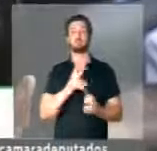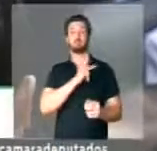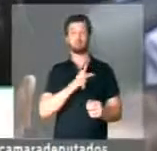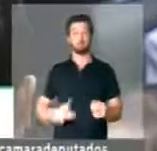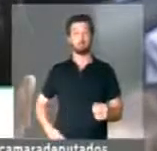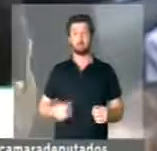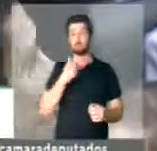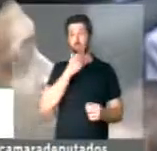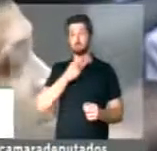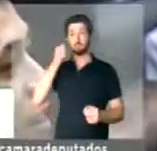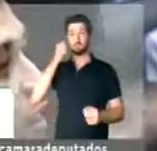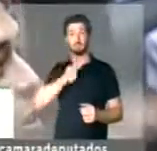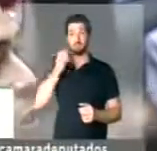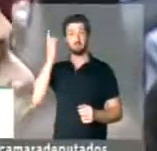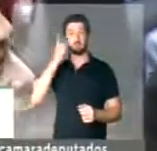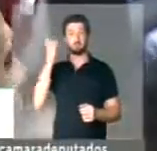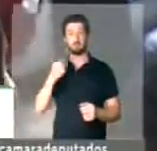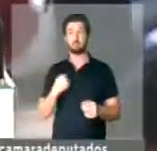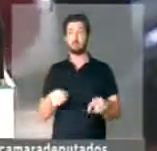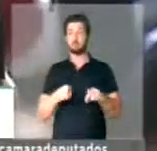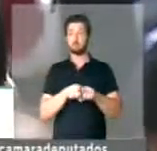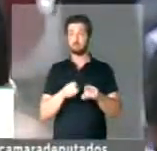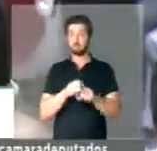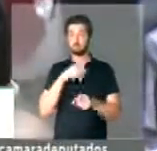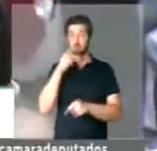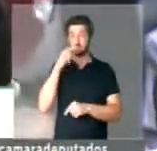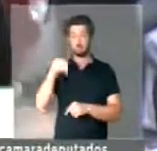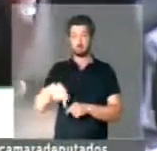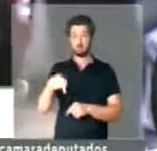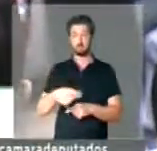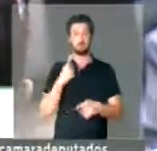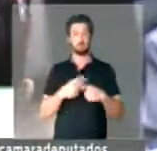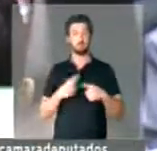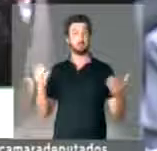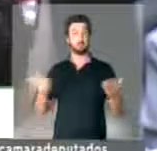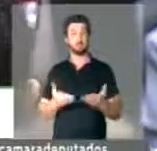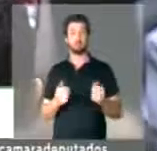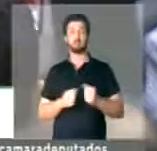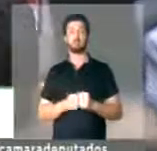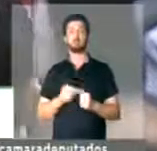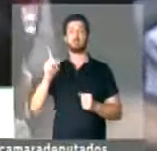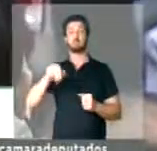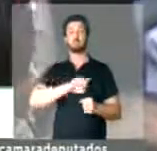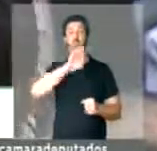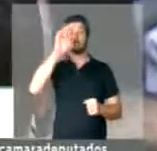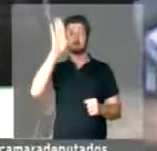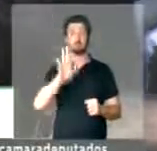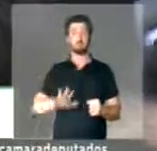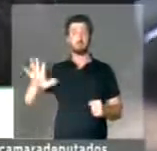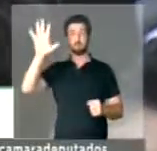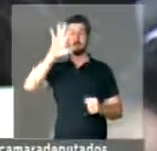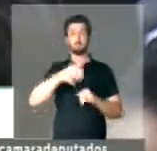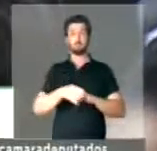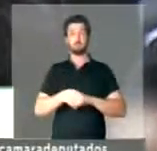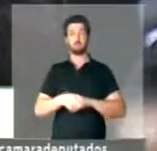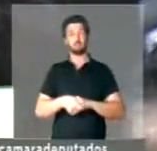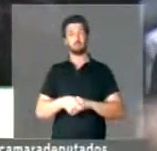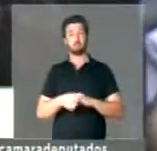presidente, senhoras e senhores deputados, eu também quero fazer um registro, porque hoje é o Dia Nacional